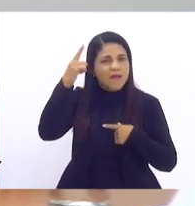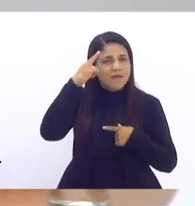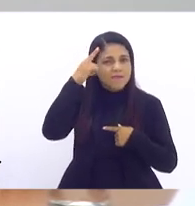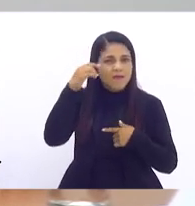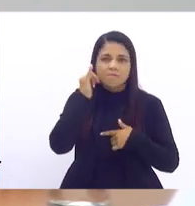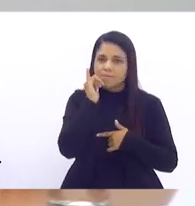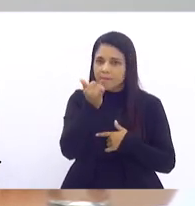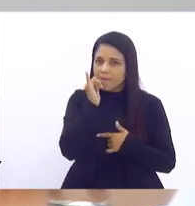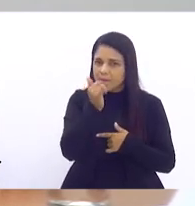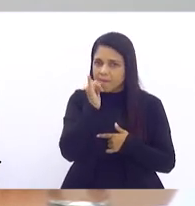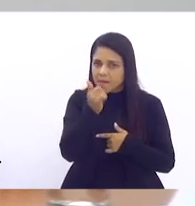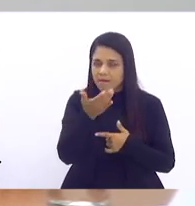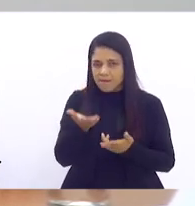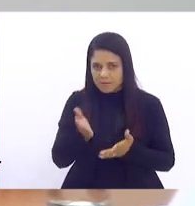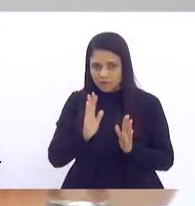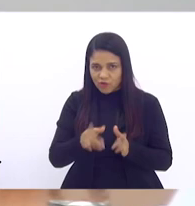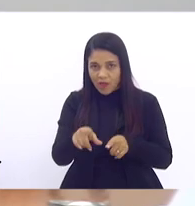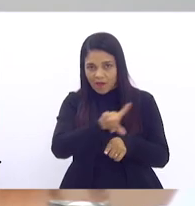precisamos interagir